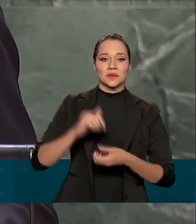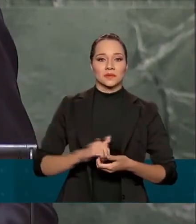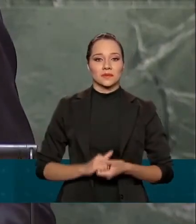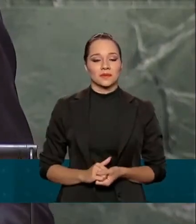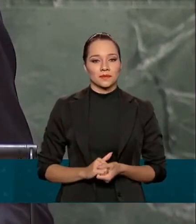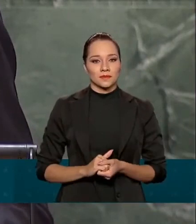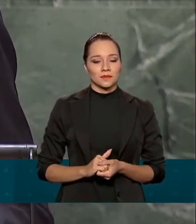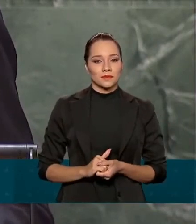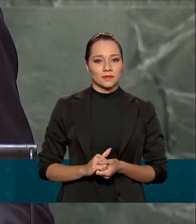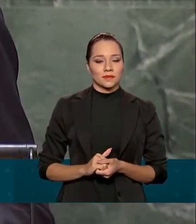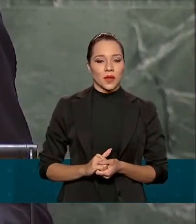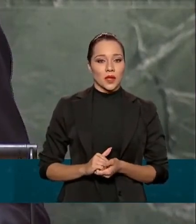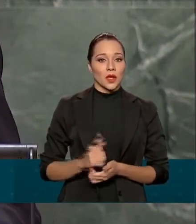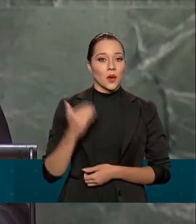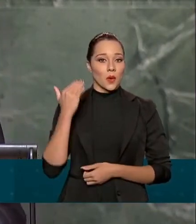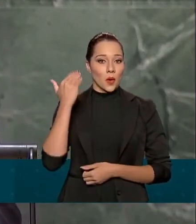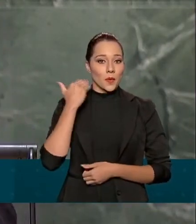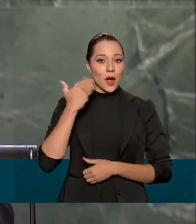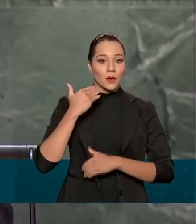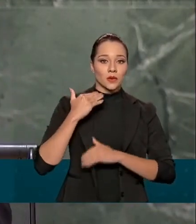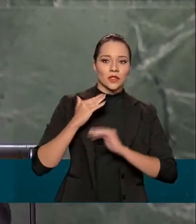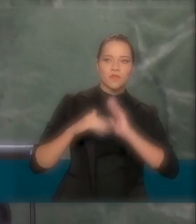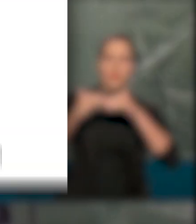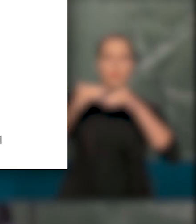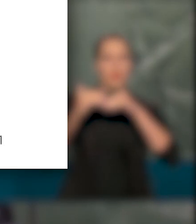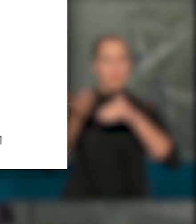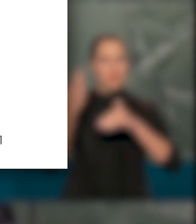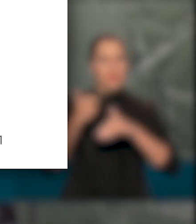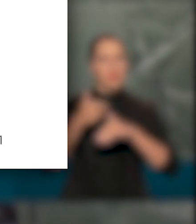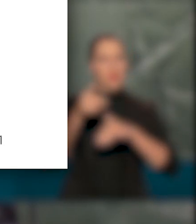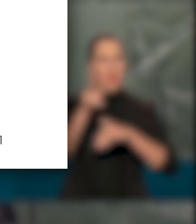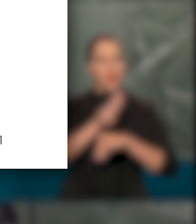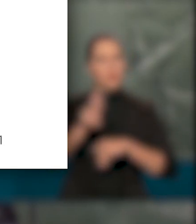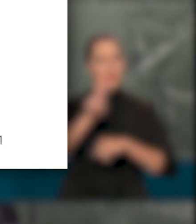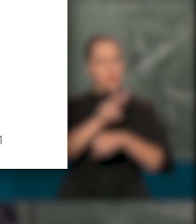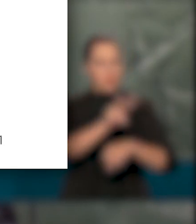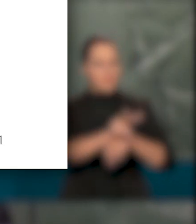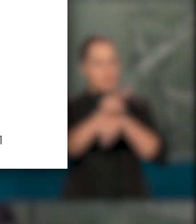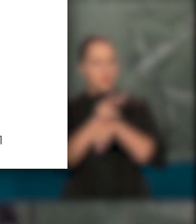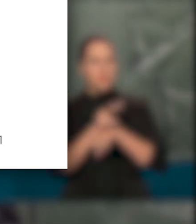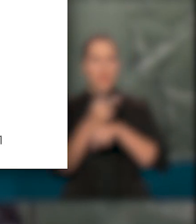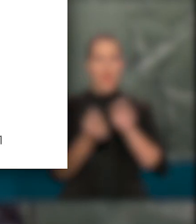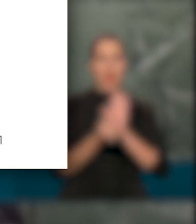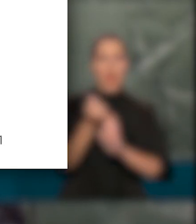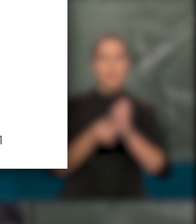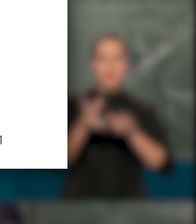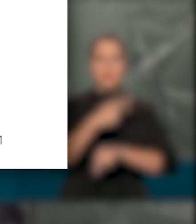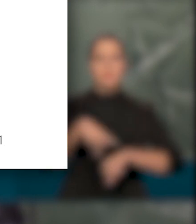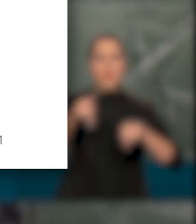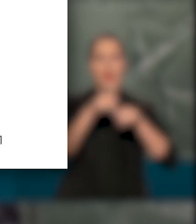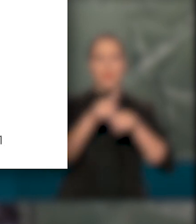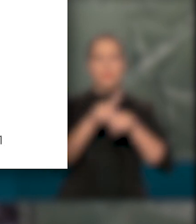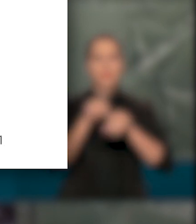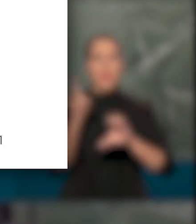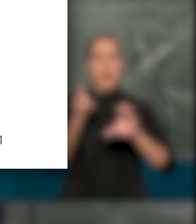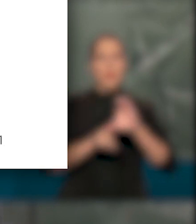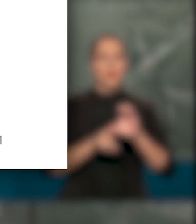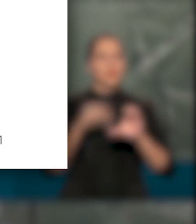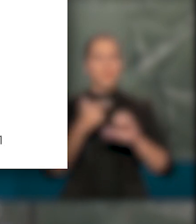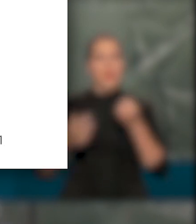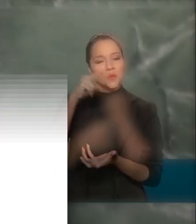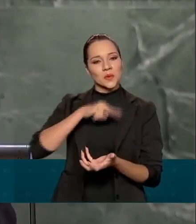nosso banco de desenvolvimento era usado para financiar obras em países comunistas sem